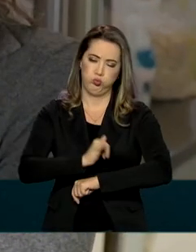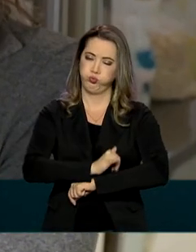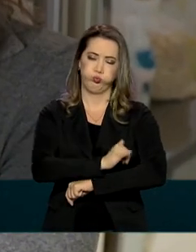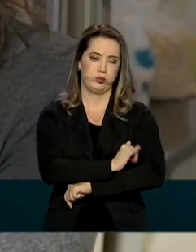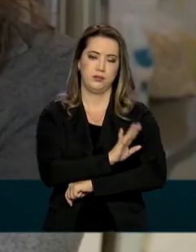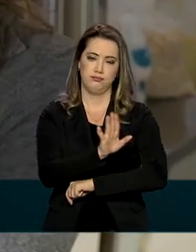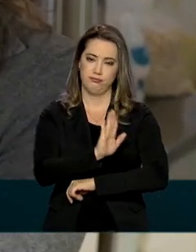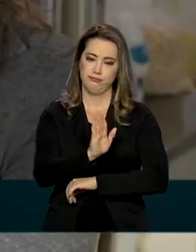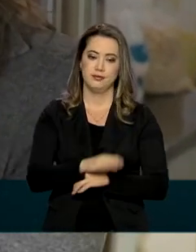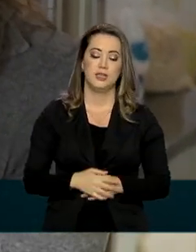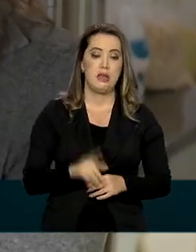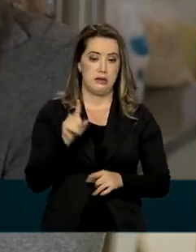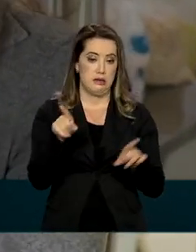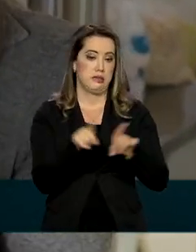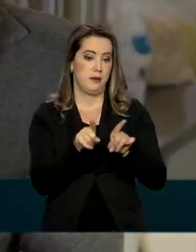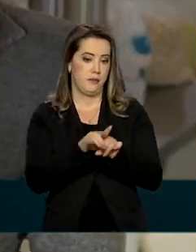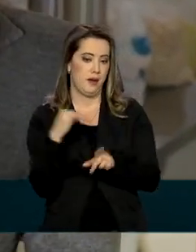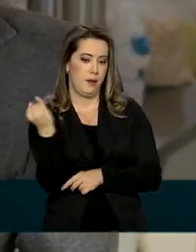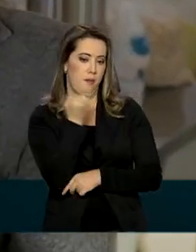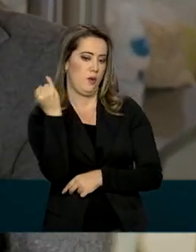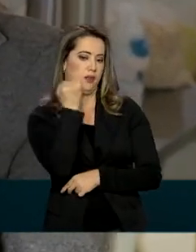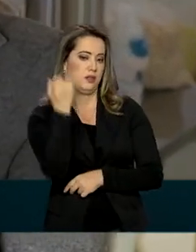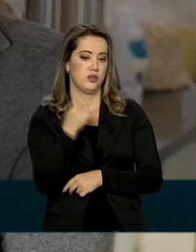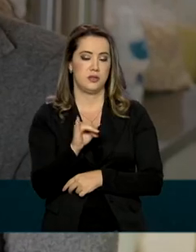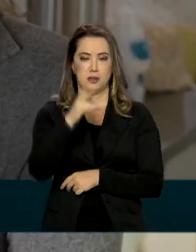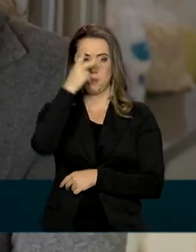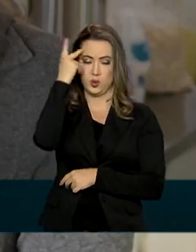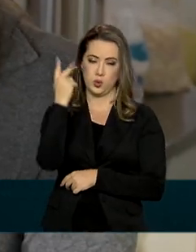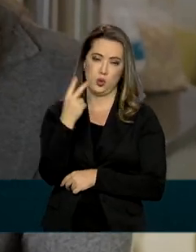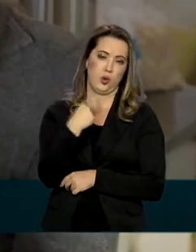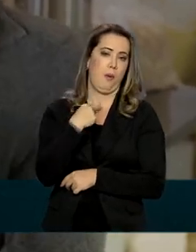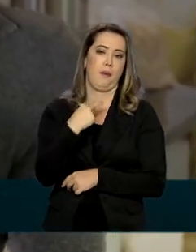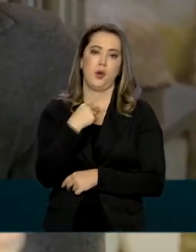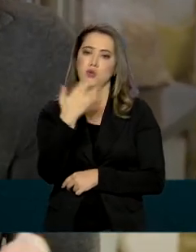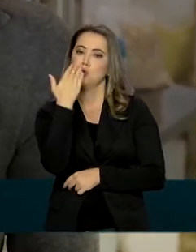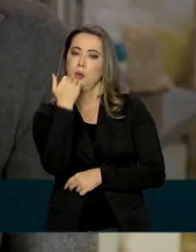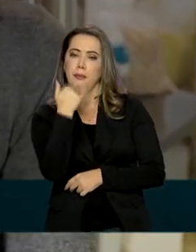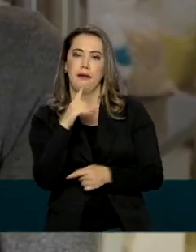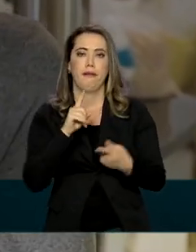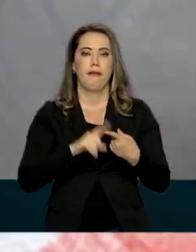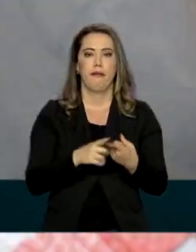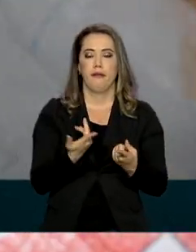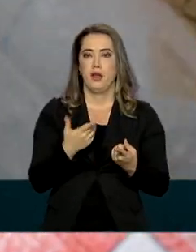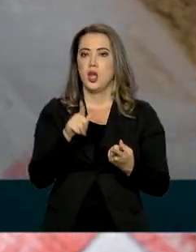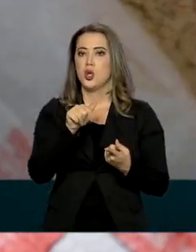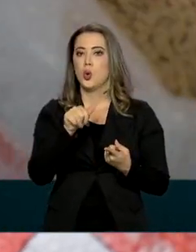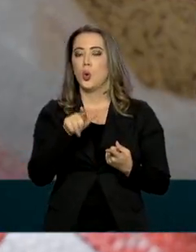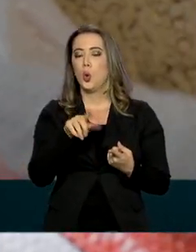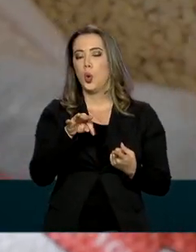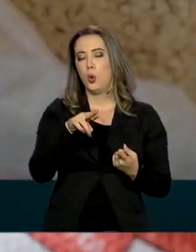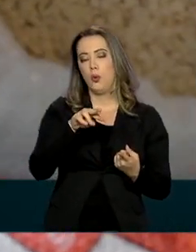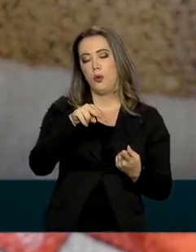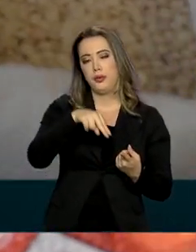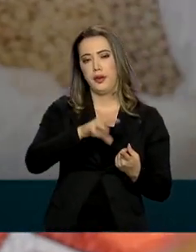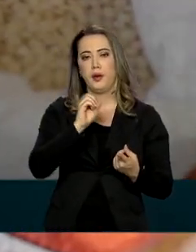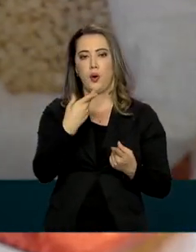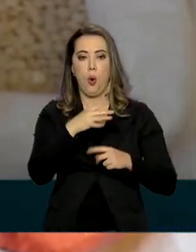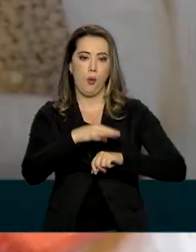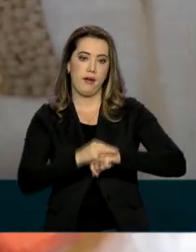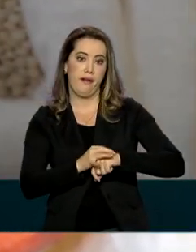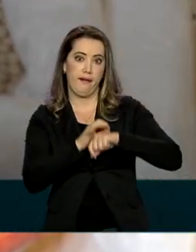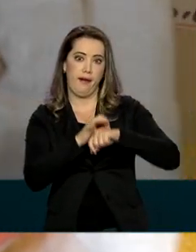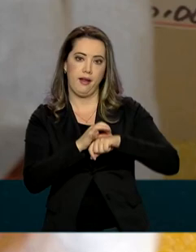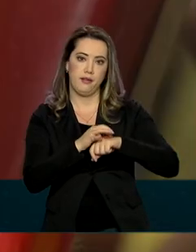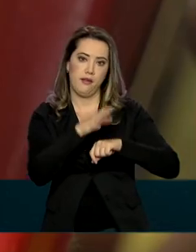de proteína indicada para quem tem restrição alimentar relacionada ao glúten e à proteína animal.